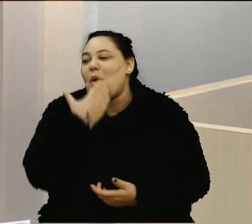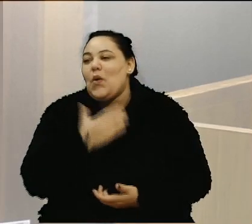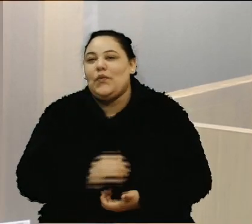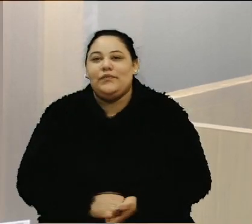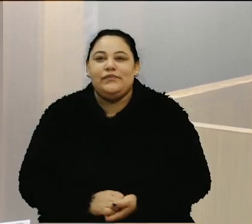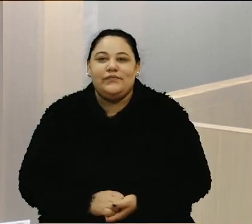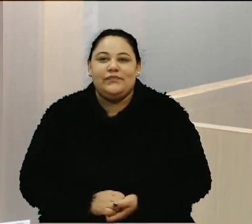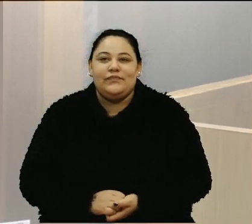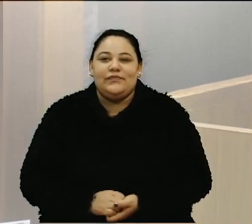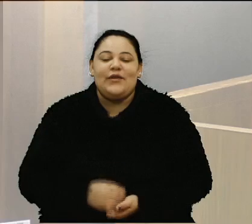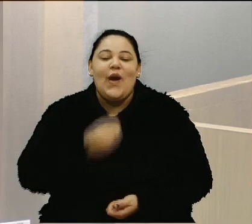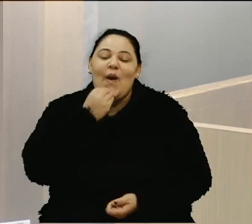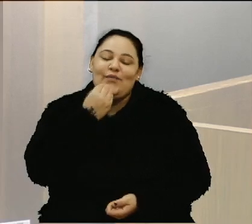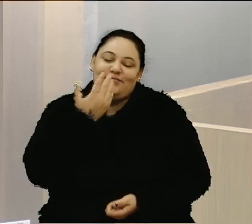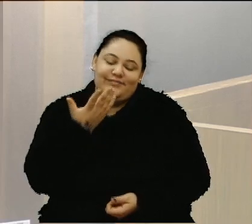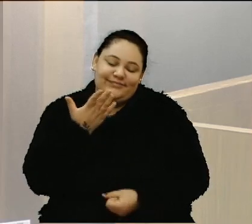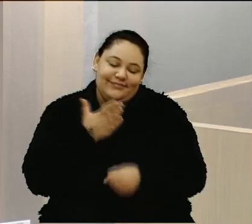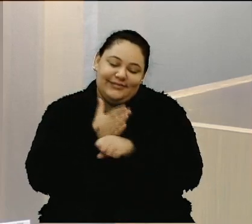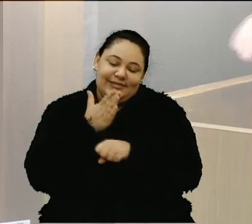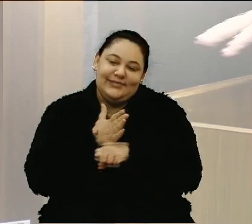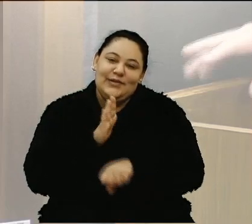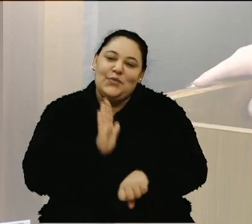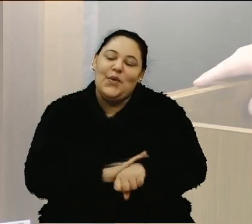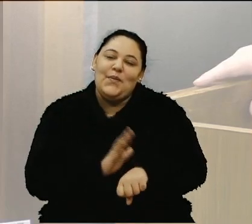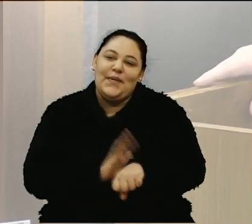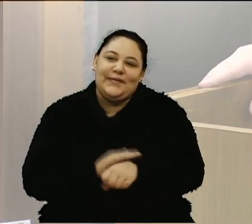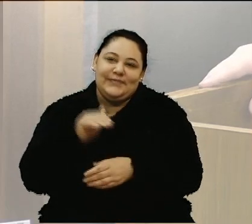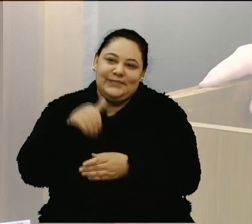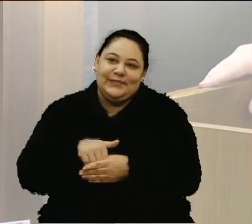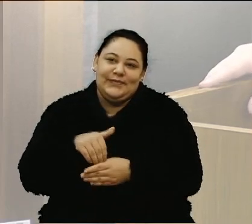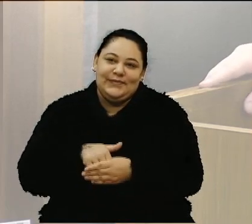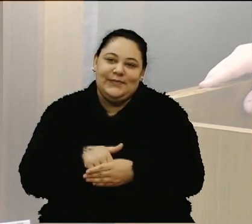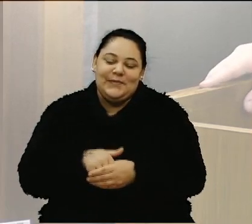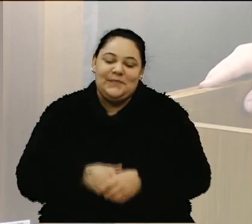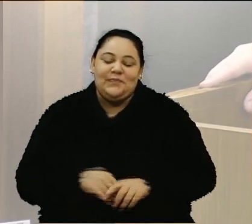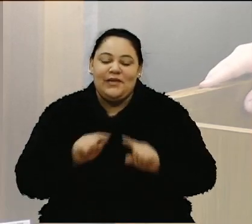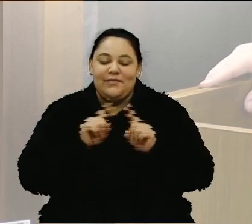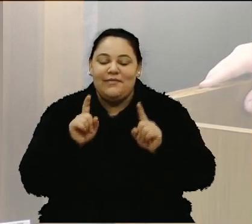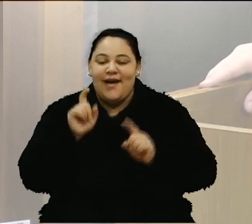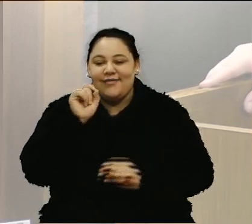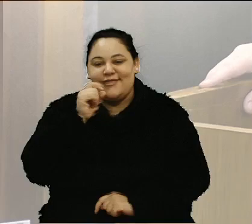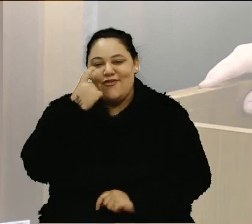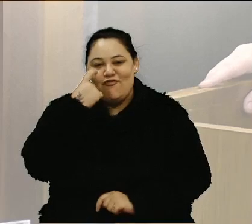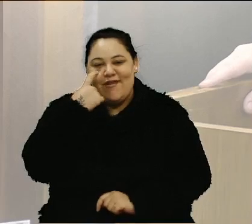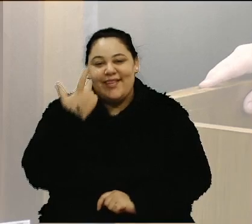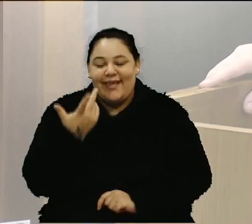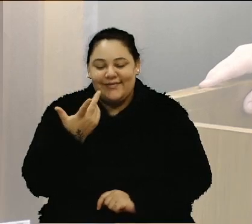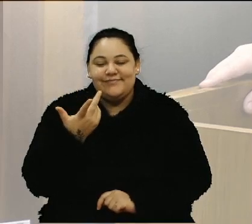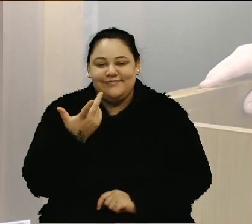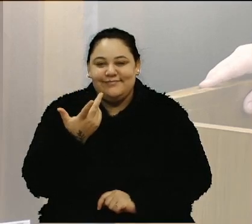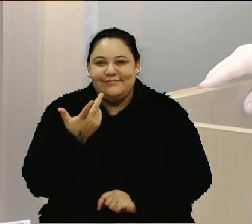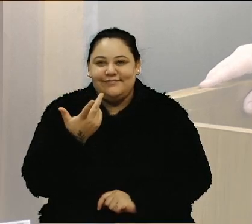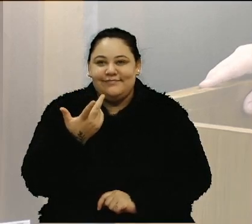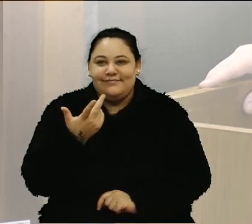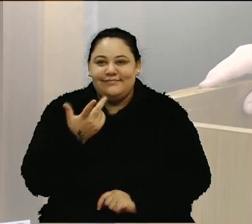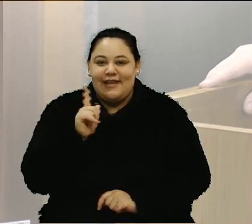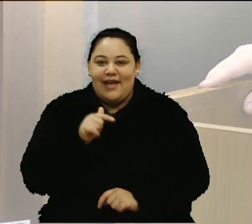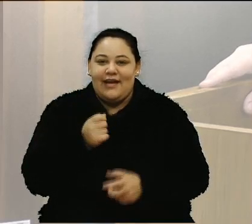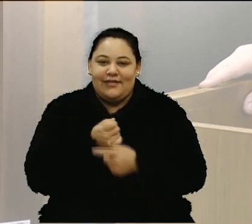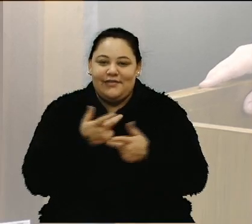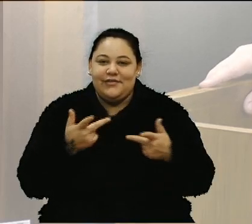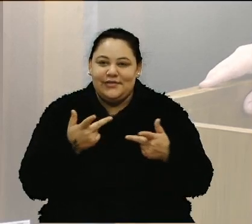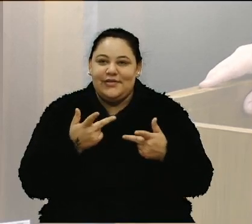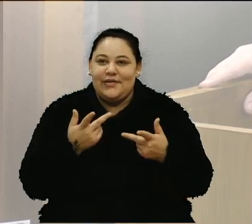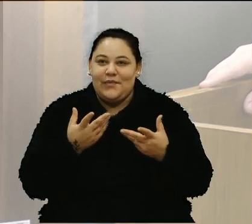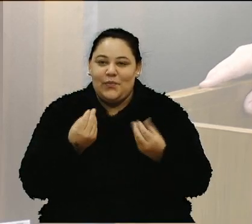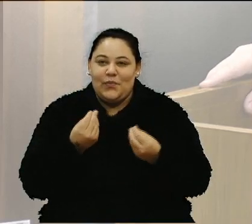Claro, isso faz parte do momento e a gente se entende, mas o que a gente vê é uma situação realmente muito